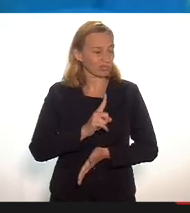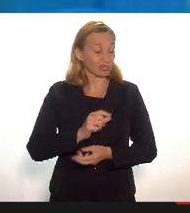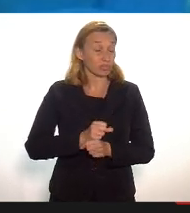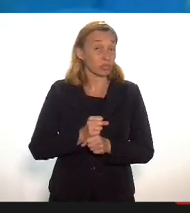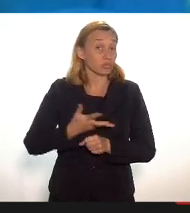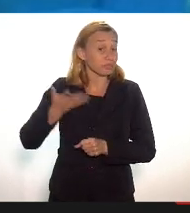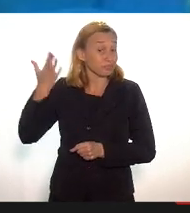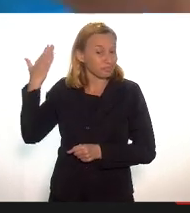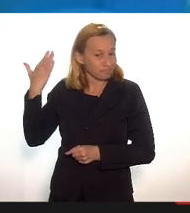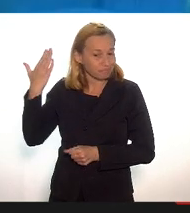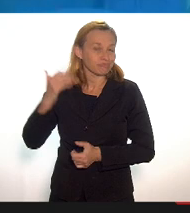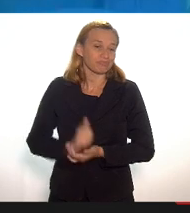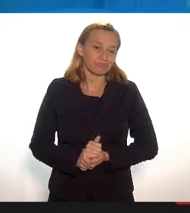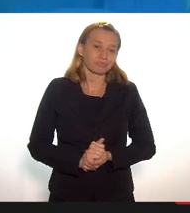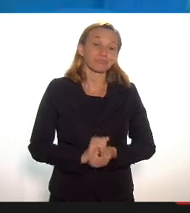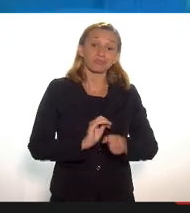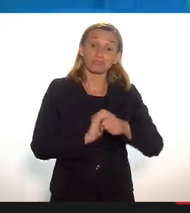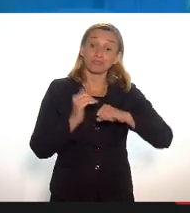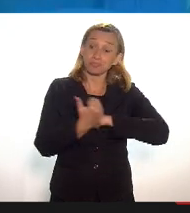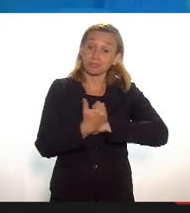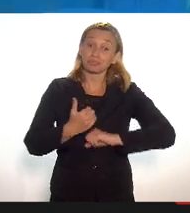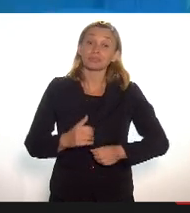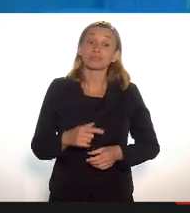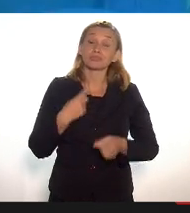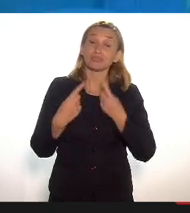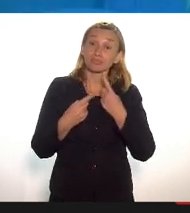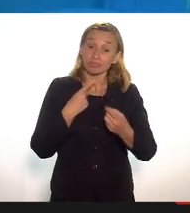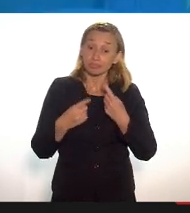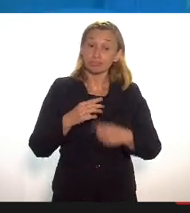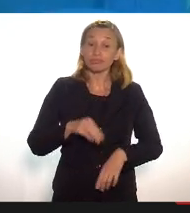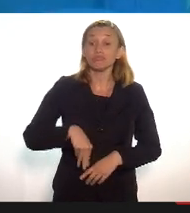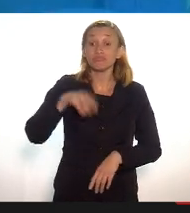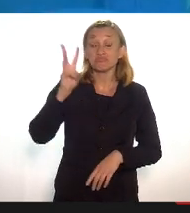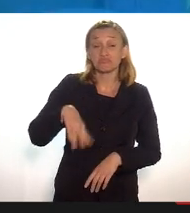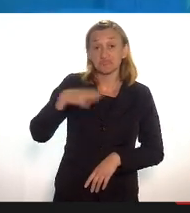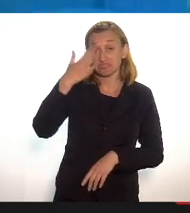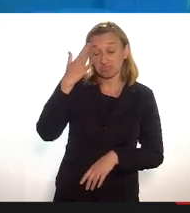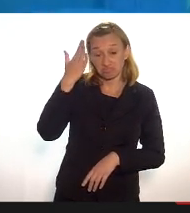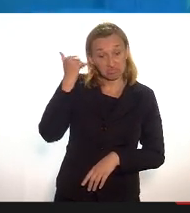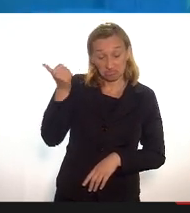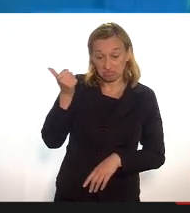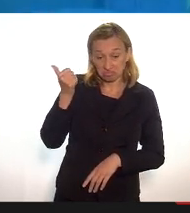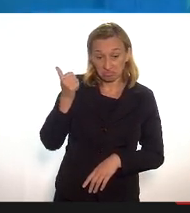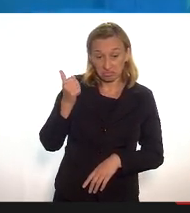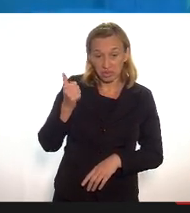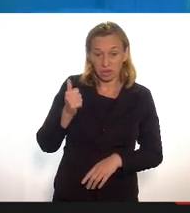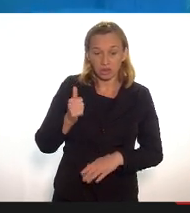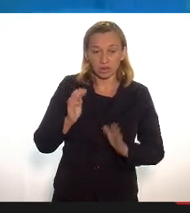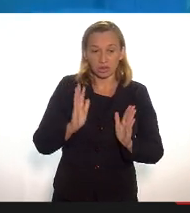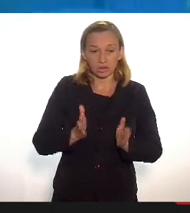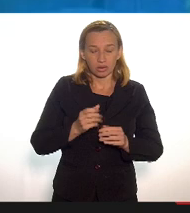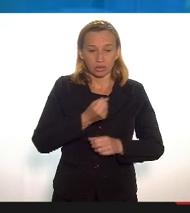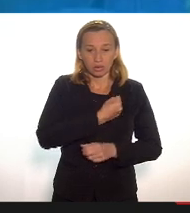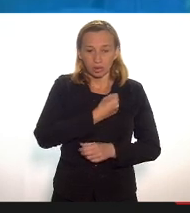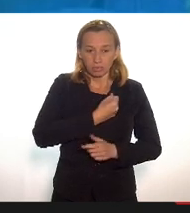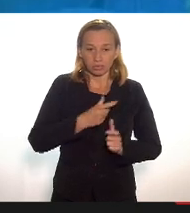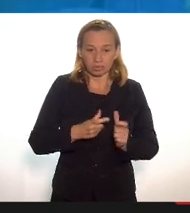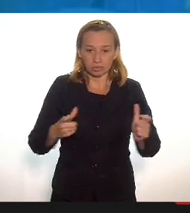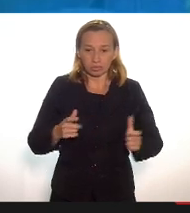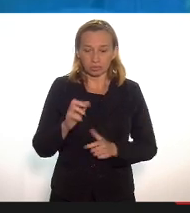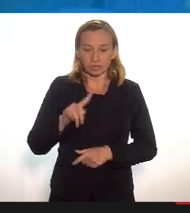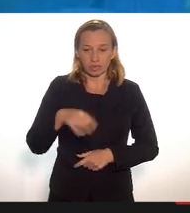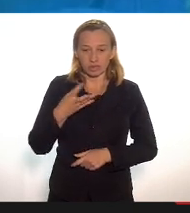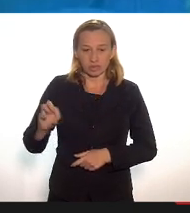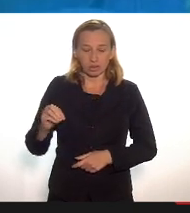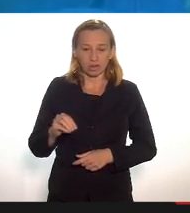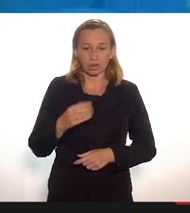ano passado, em termos da Covid. E estamos discutindo, quem não sabe, que o maior, qual é o maior plantão hoje no Rio de Janeiro, nos últimos 4, 5